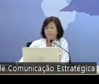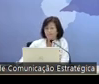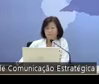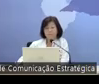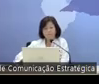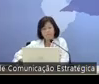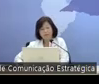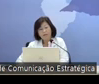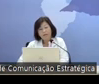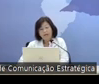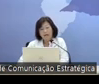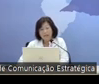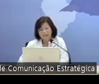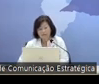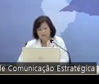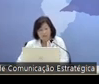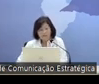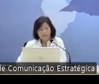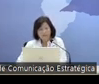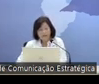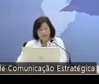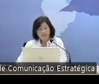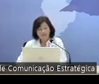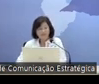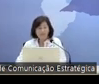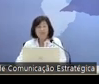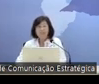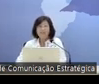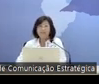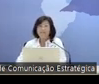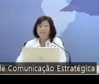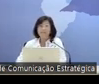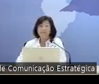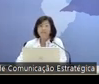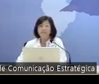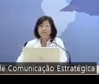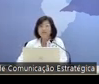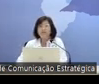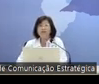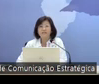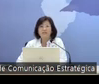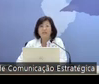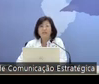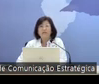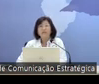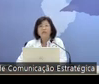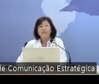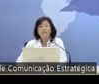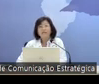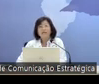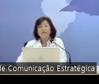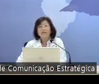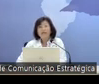ópio e Aqui nós temos a ficha de investigação de notificação